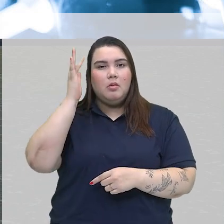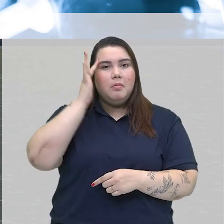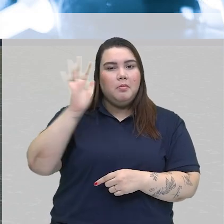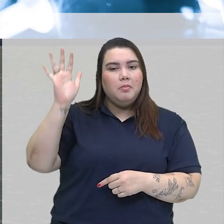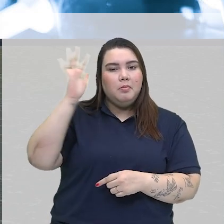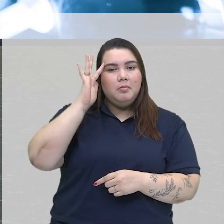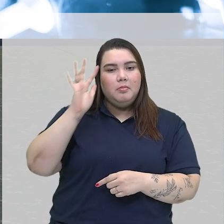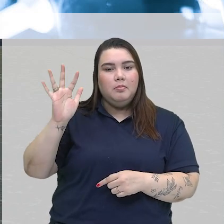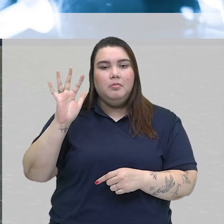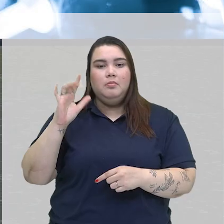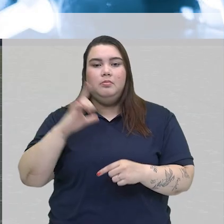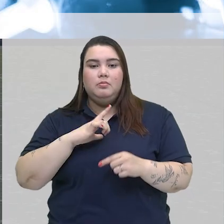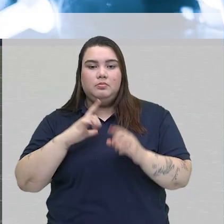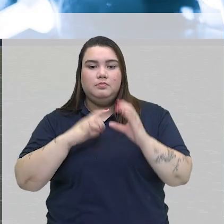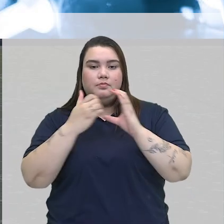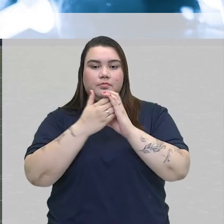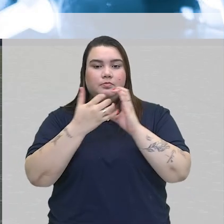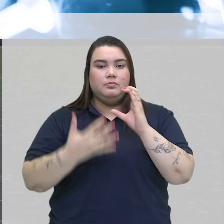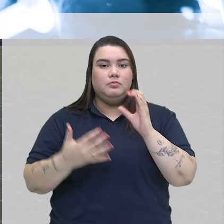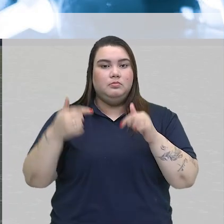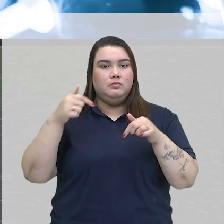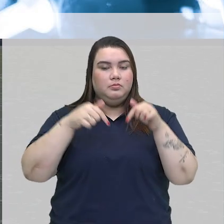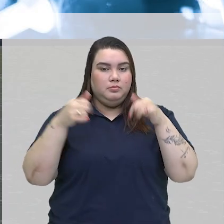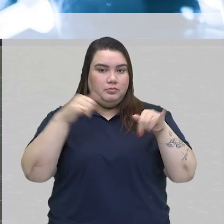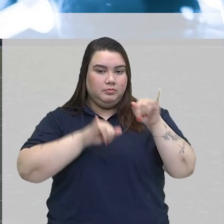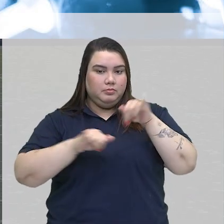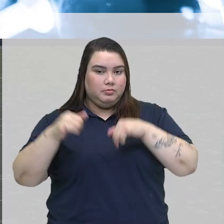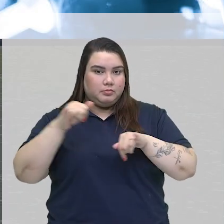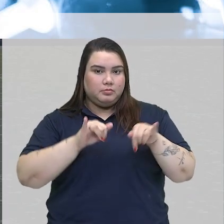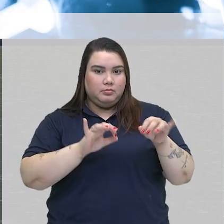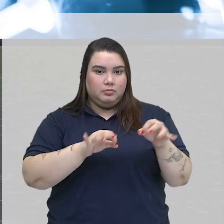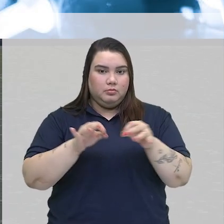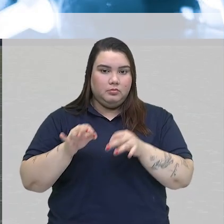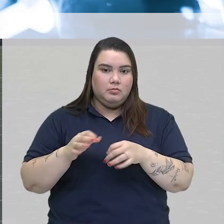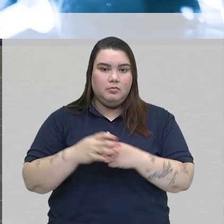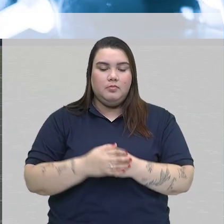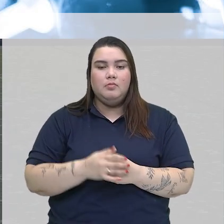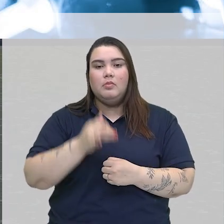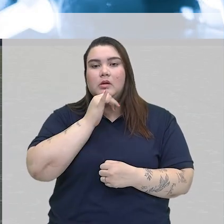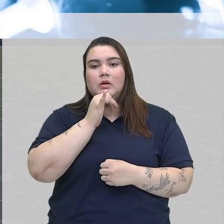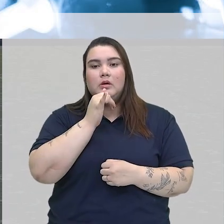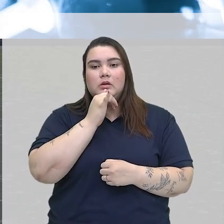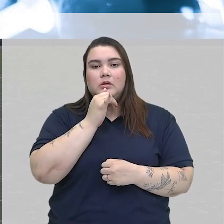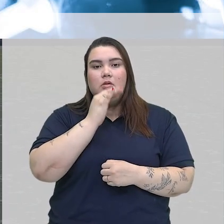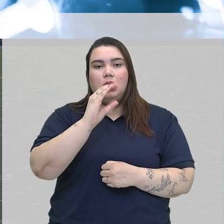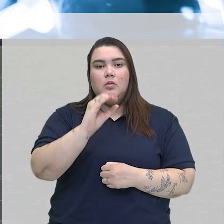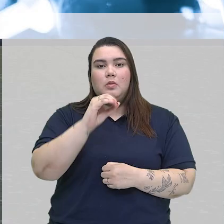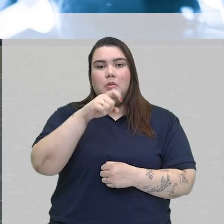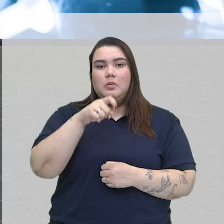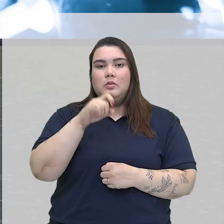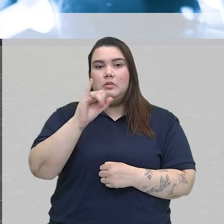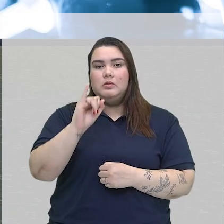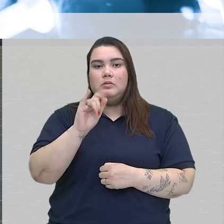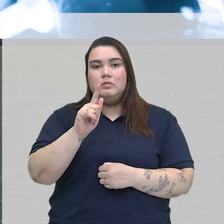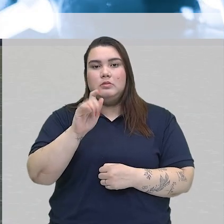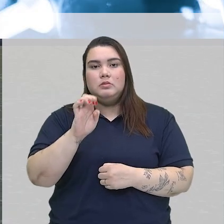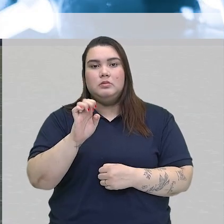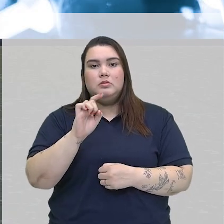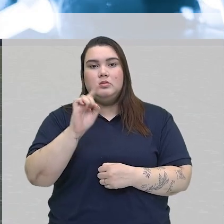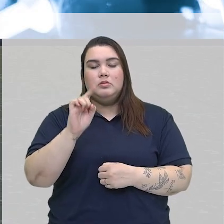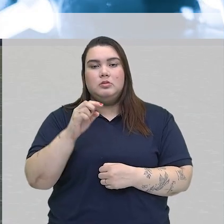imaginar aí em um elemento químico, certo? Por exemplo, o oxigênio que